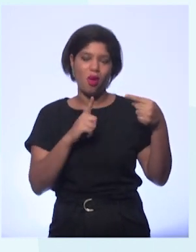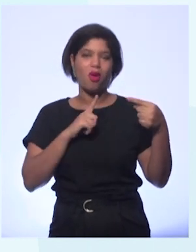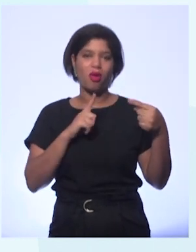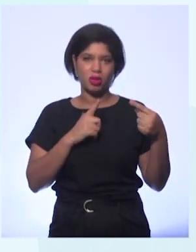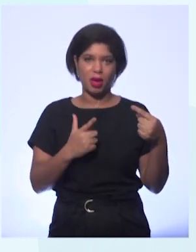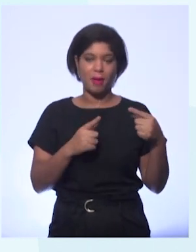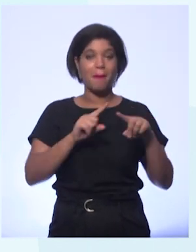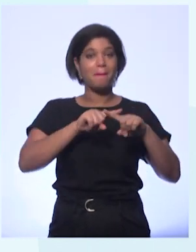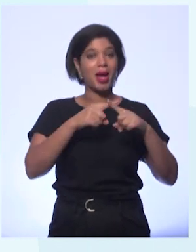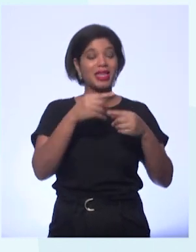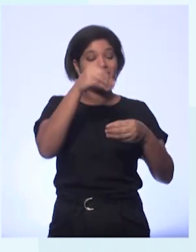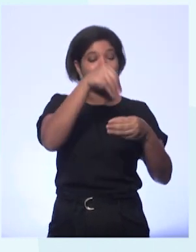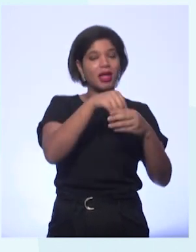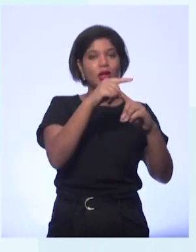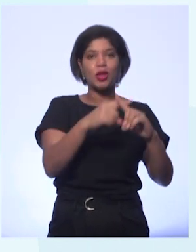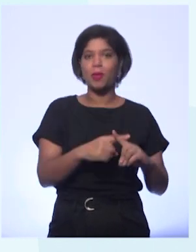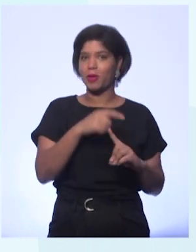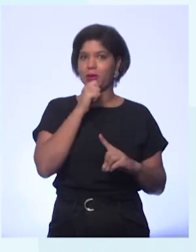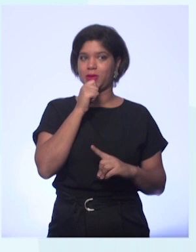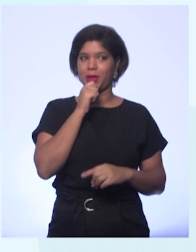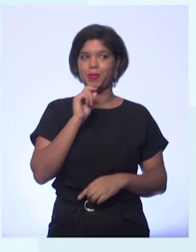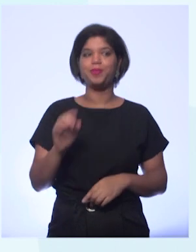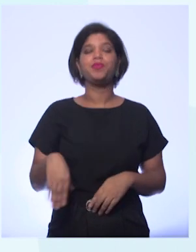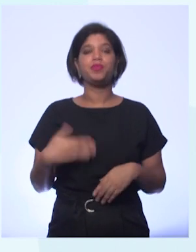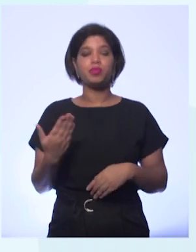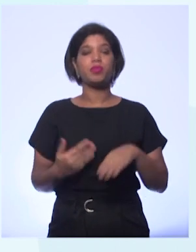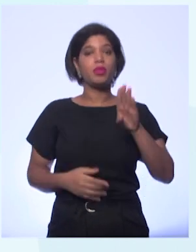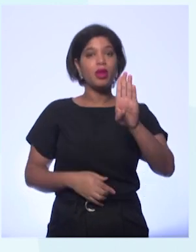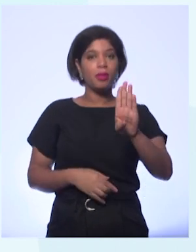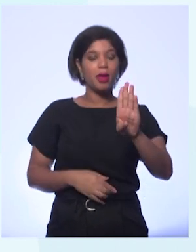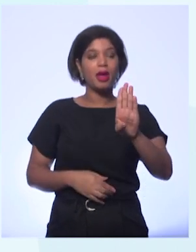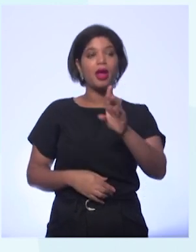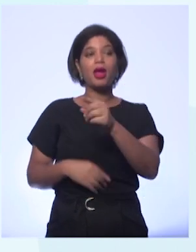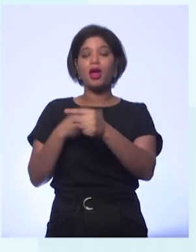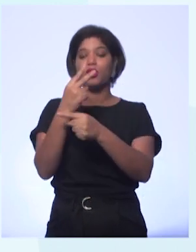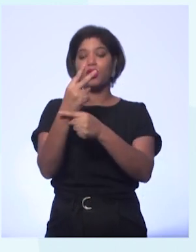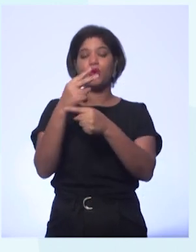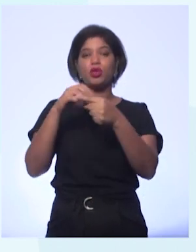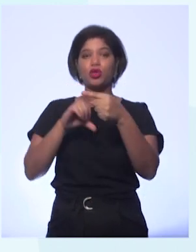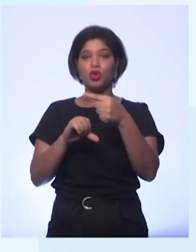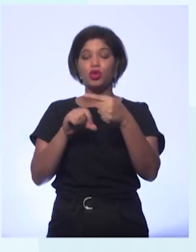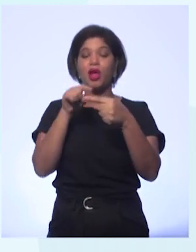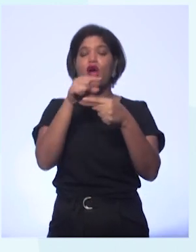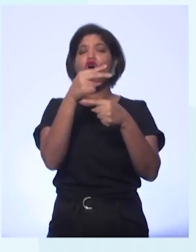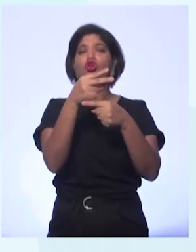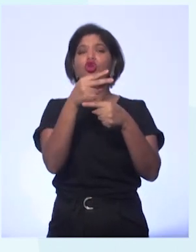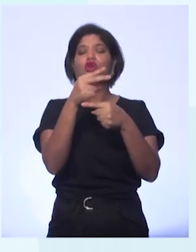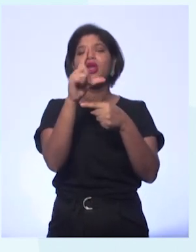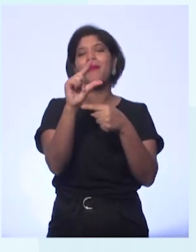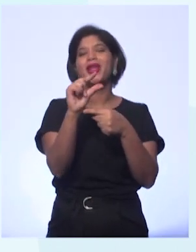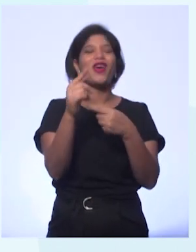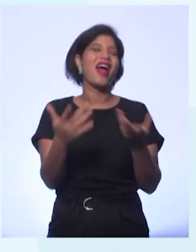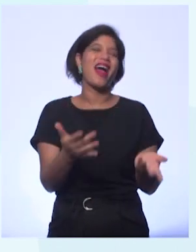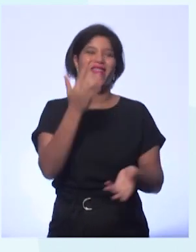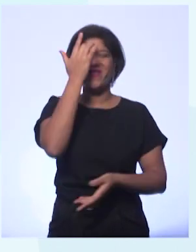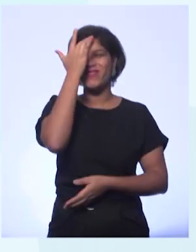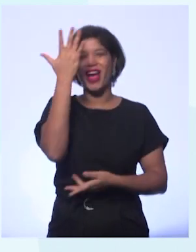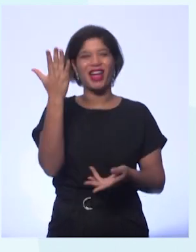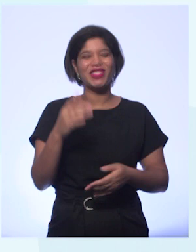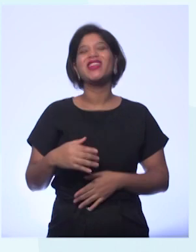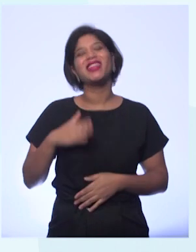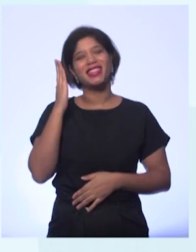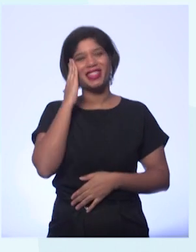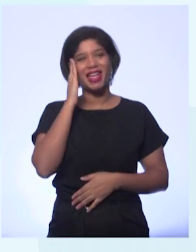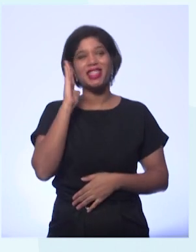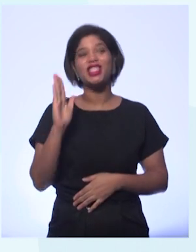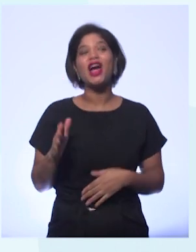tabuada dele, tudo bem? O item B, 2 nonos, o número 2, ele é menor do que o 9. Ah, quando é menor, de cara a gente já